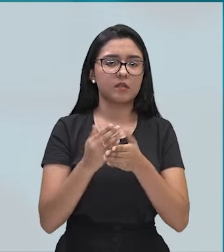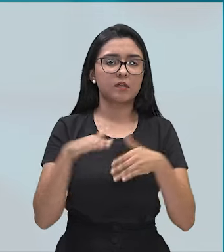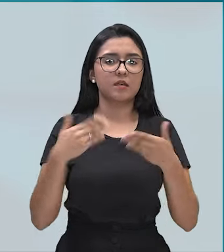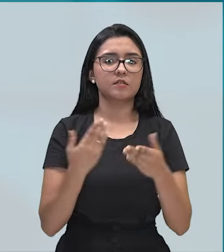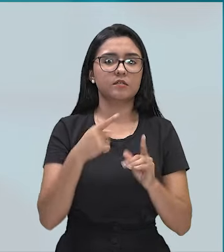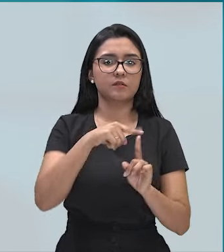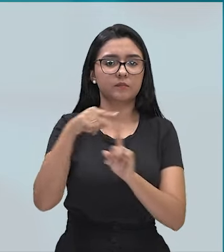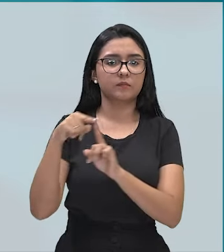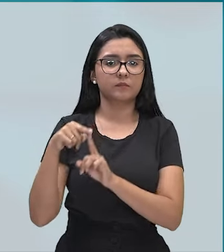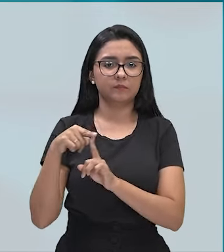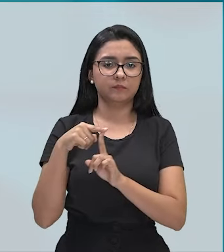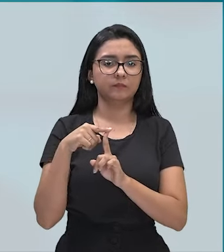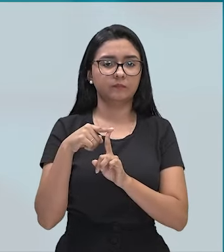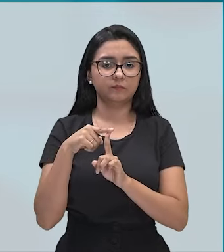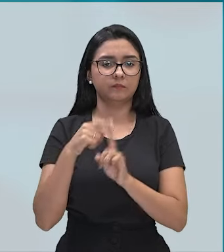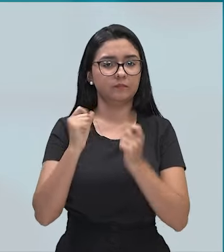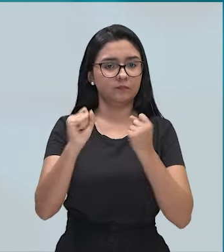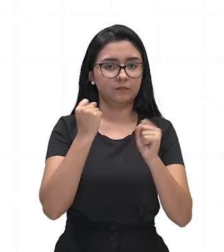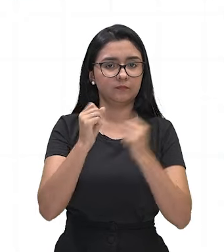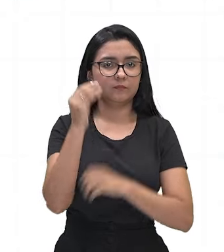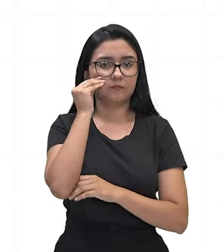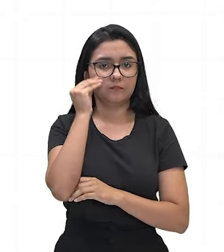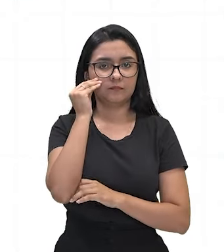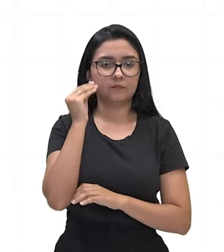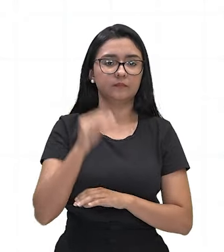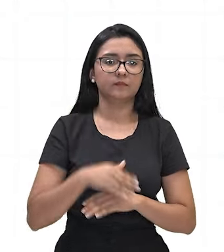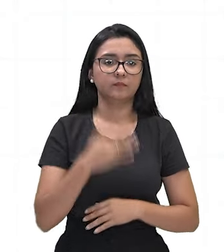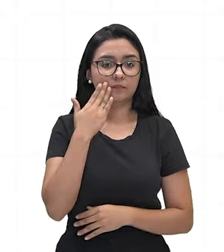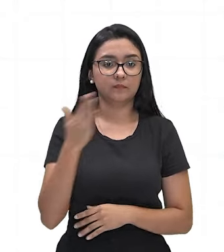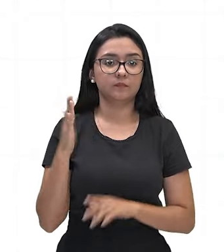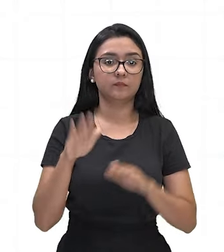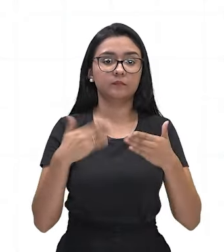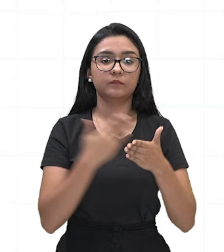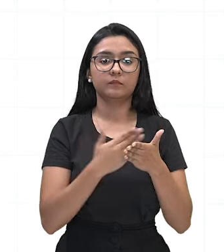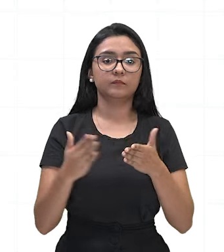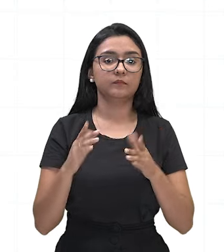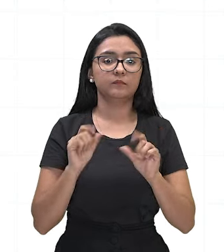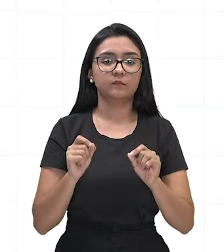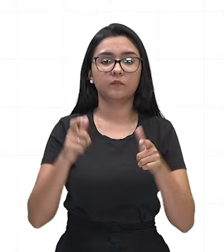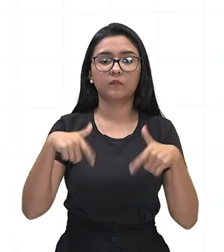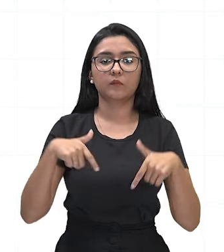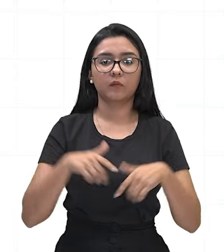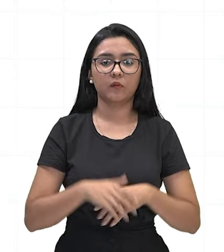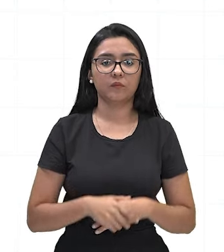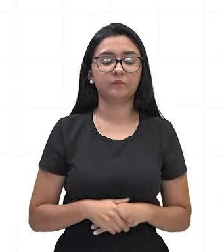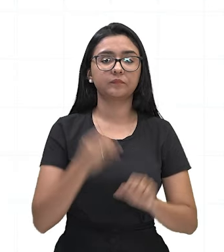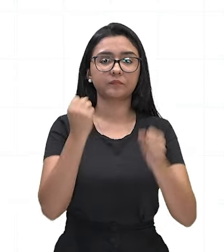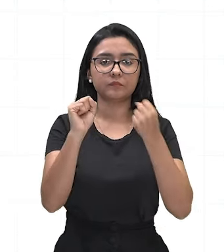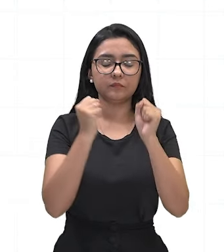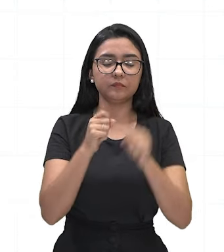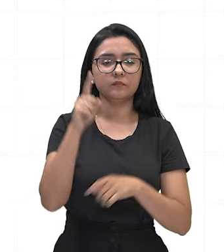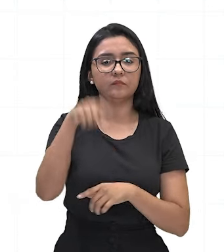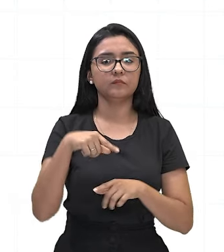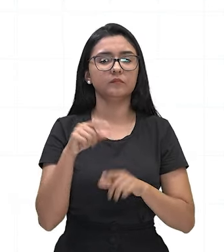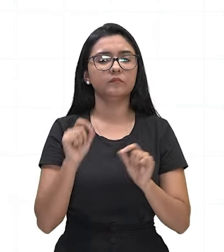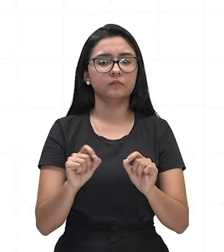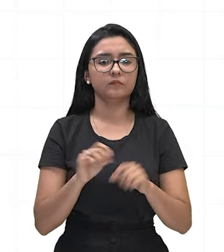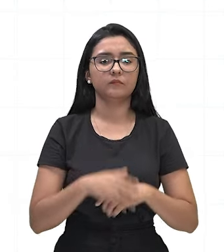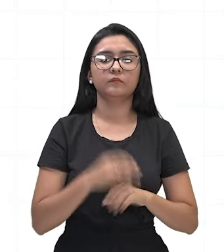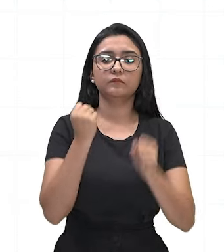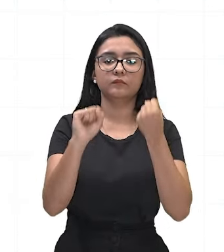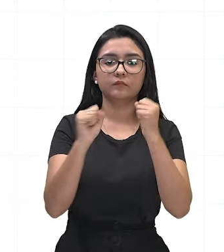genética localizada Vamos ver aí na cartela bom a origem da ginástica localizada tem muito a ver com a